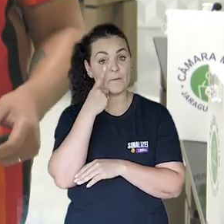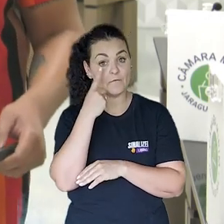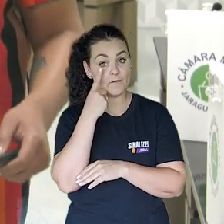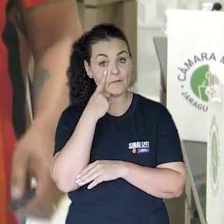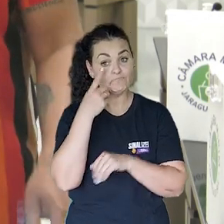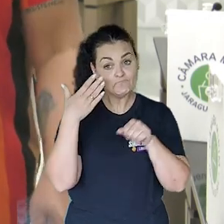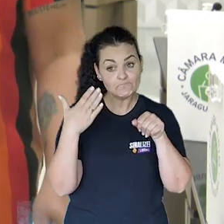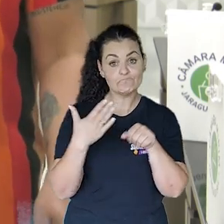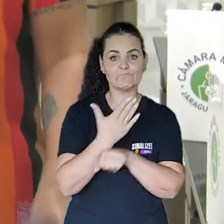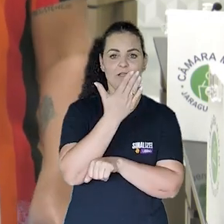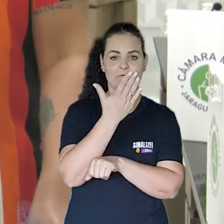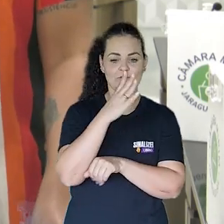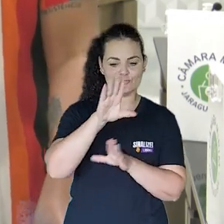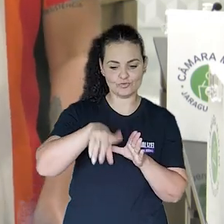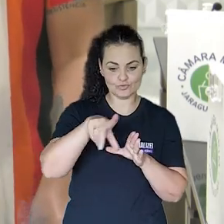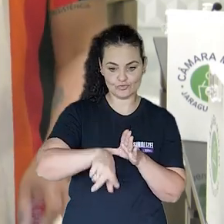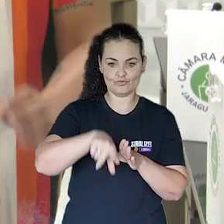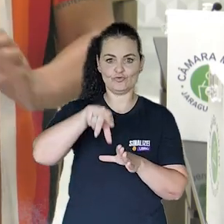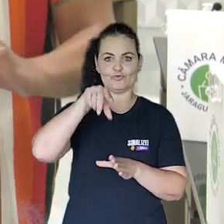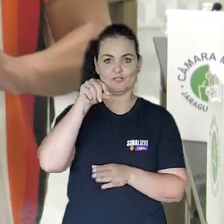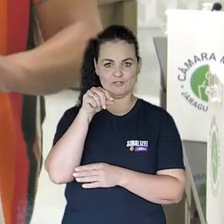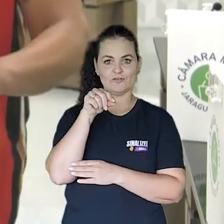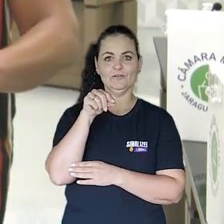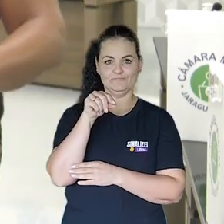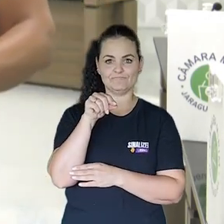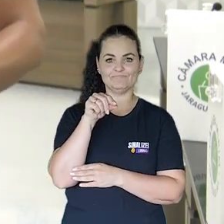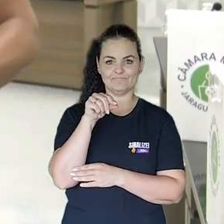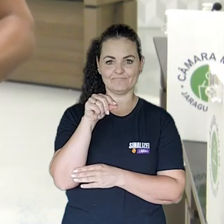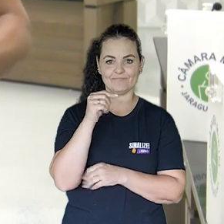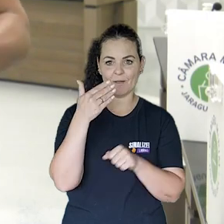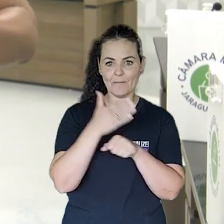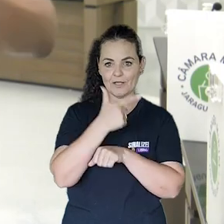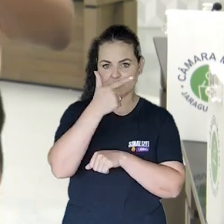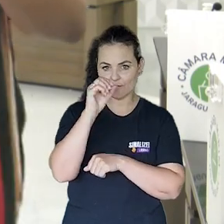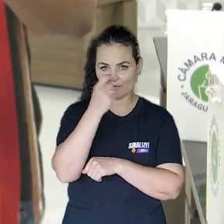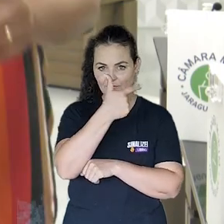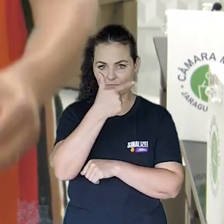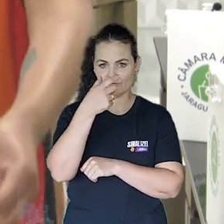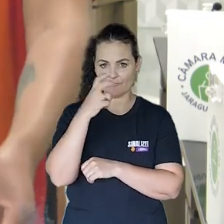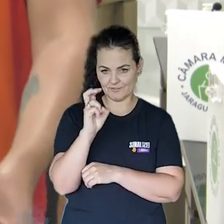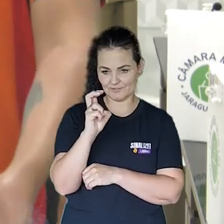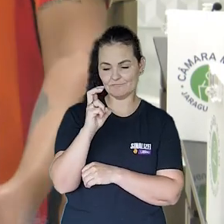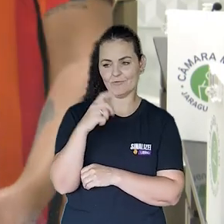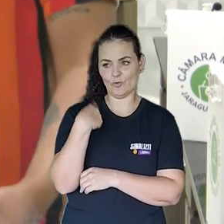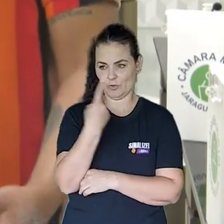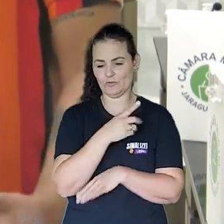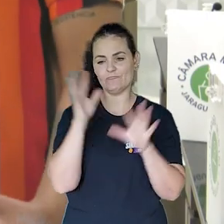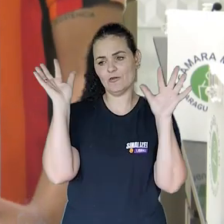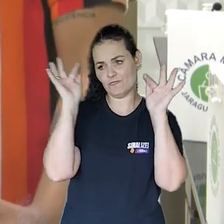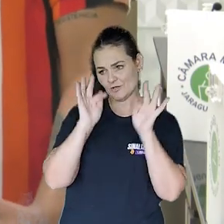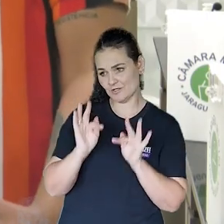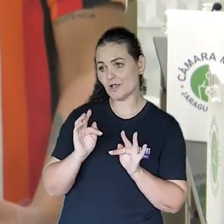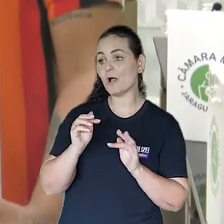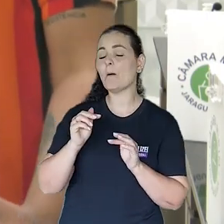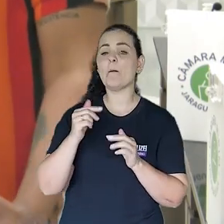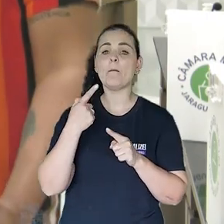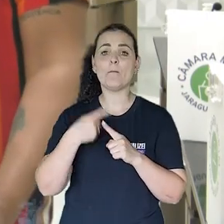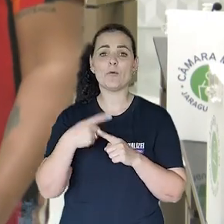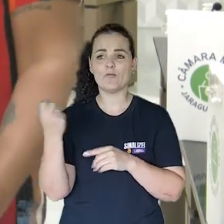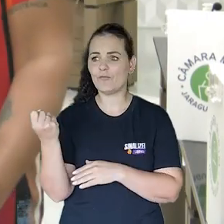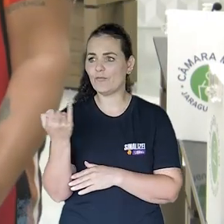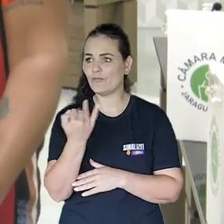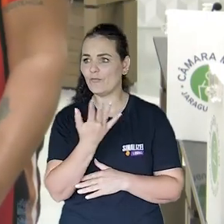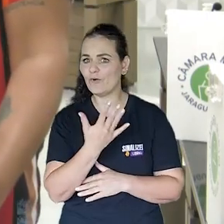ficamos bastante felizes com o número de inscrições das escolas estaduais. E vamos saber então quais são essas